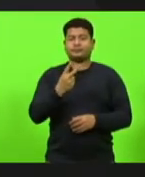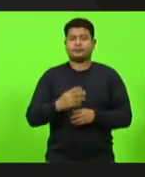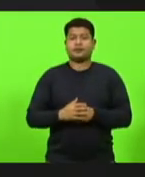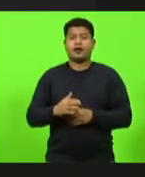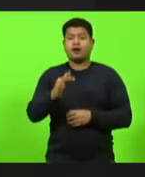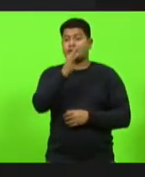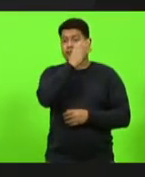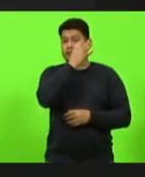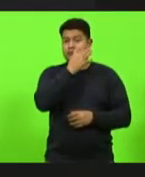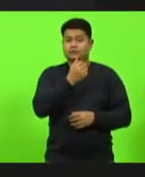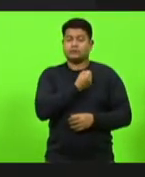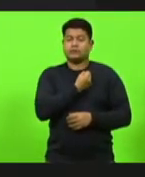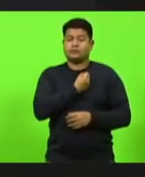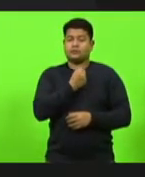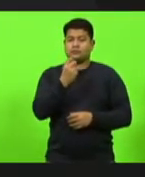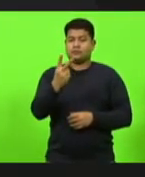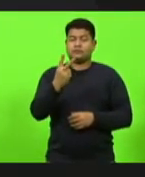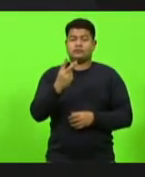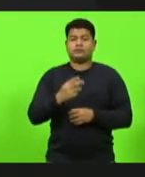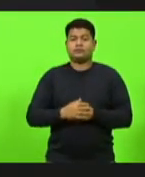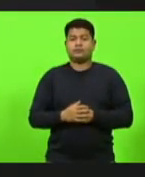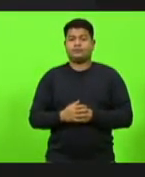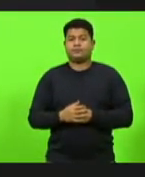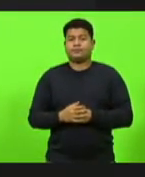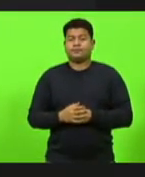Como vota o deputado Lércio Schuster?